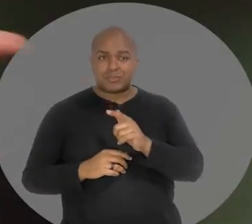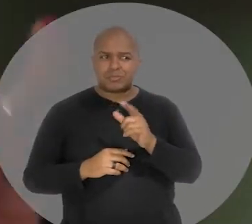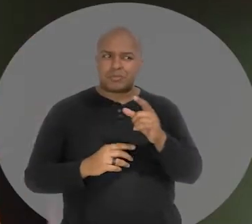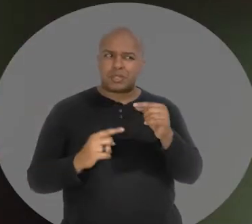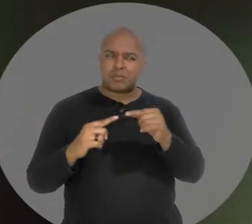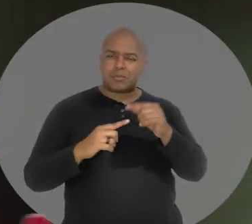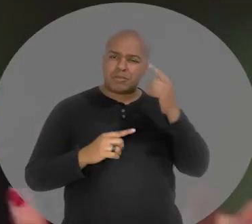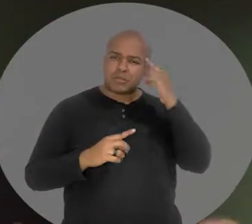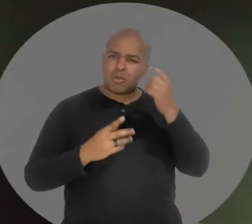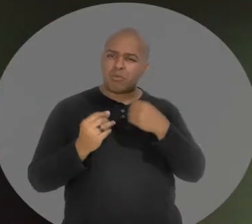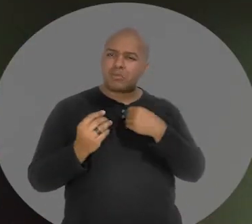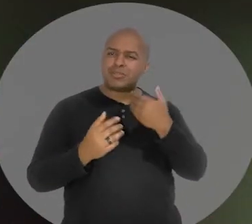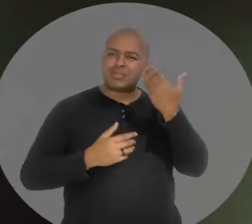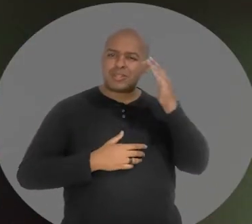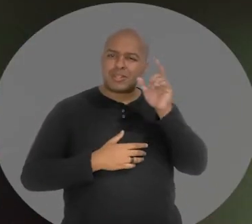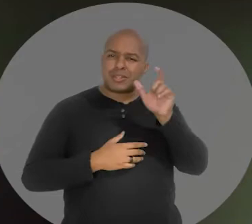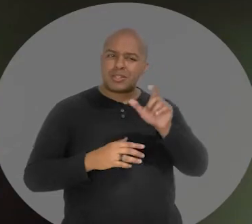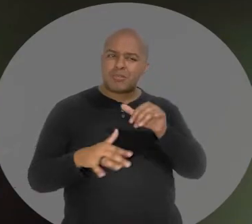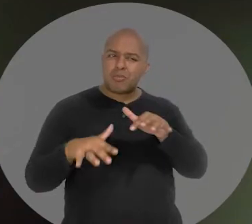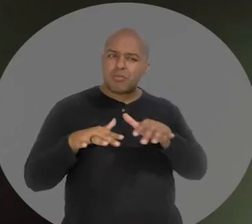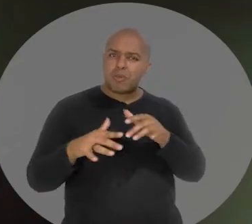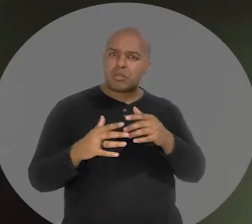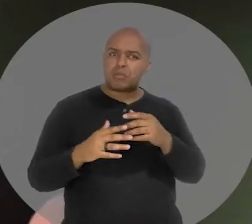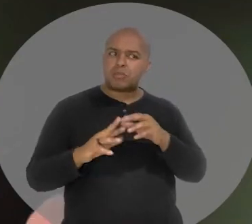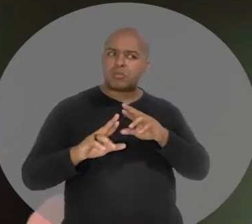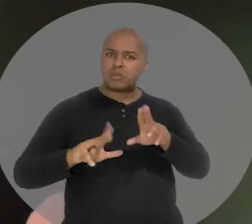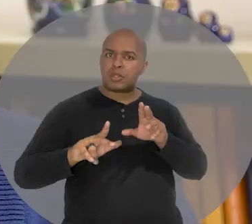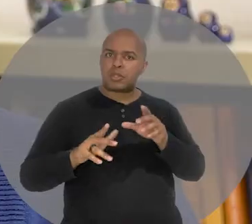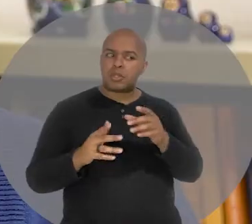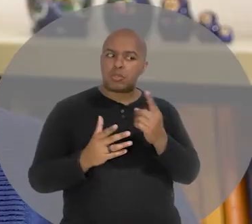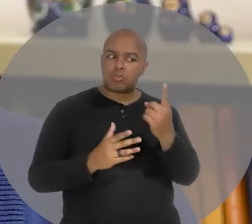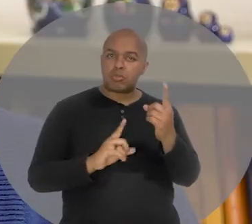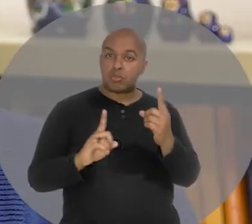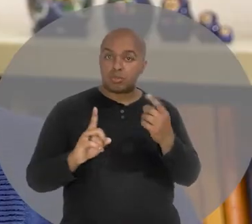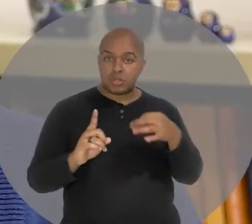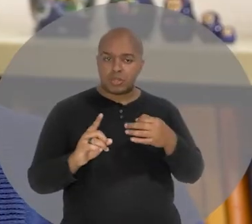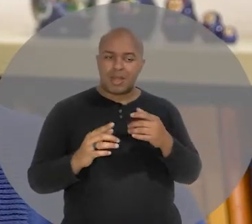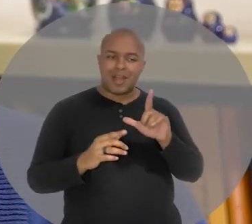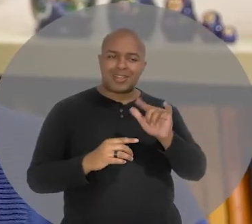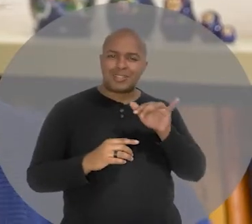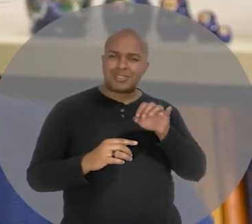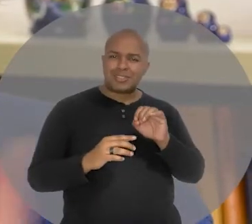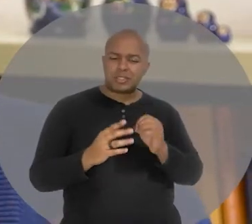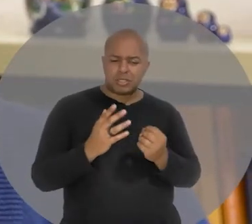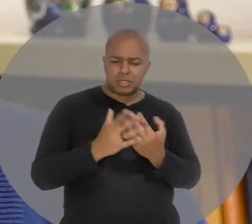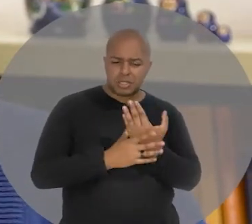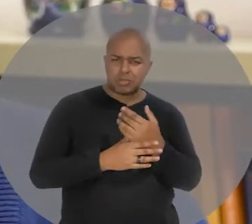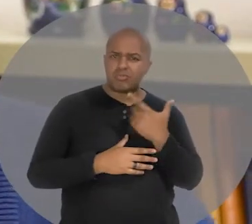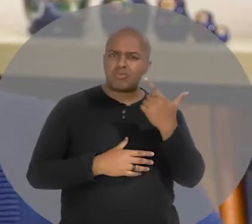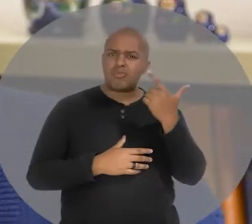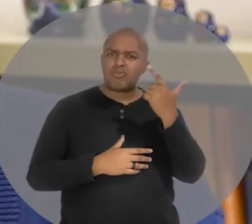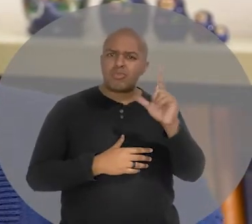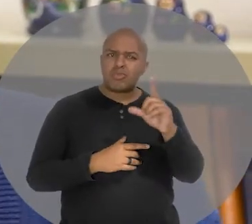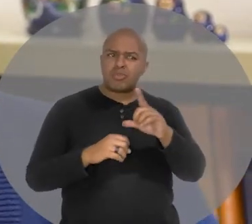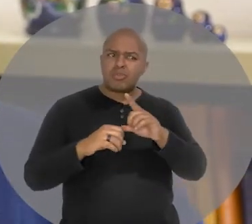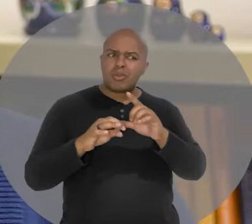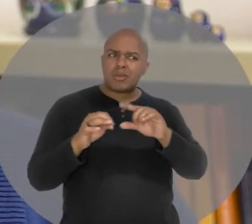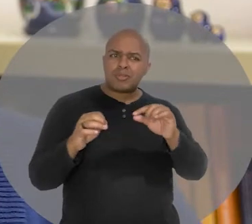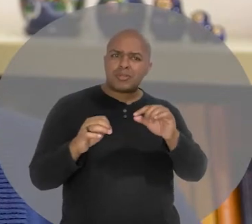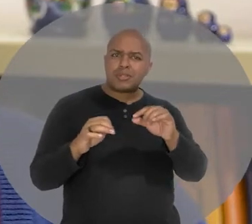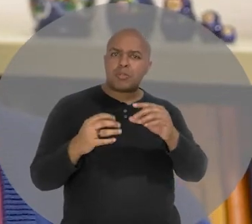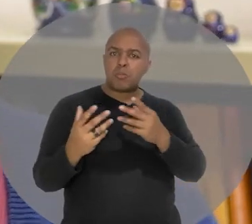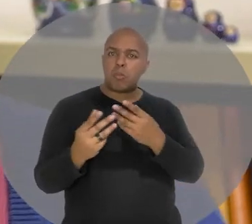de entender esses movimentos tão díspares de uma e outra. A Lígia cria aí um outro artifício muito